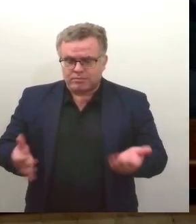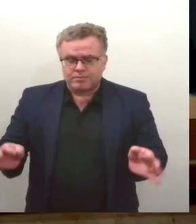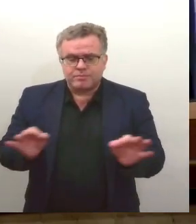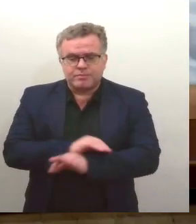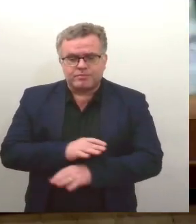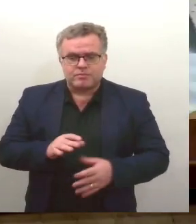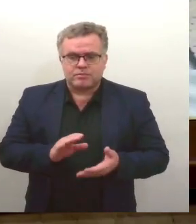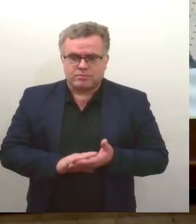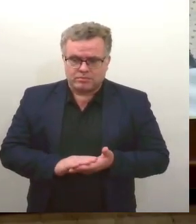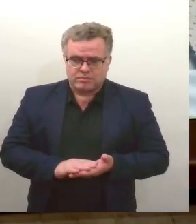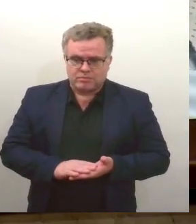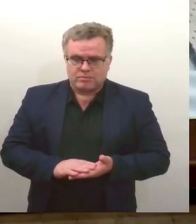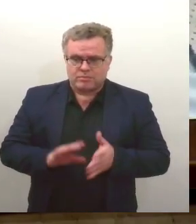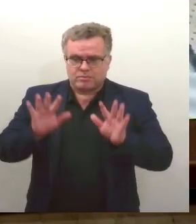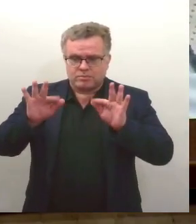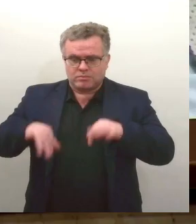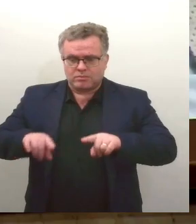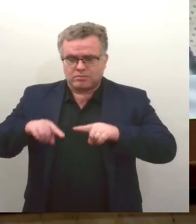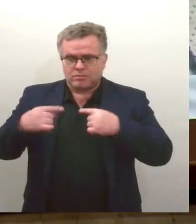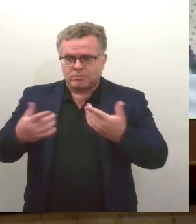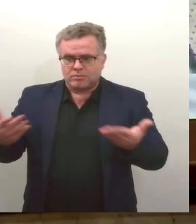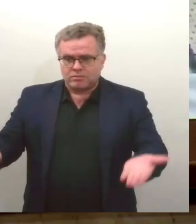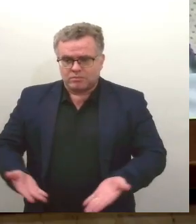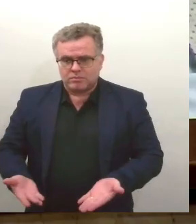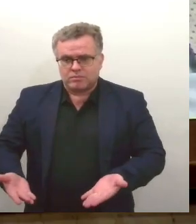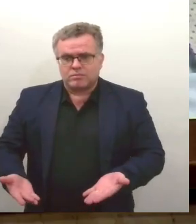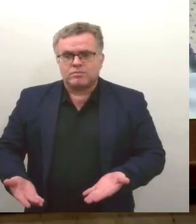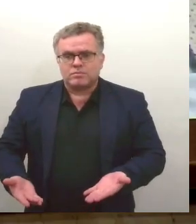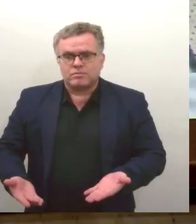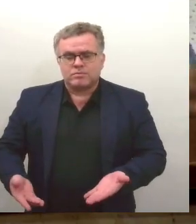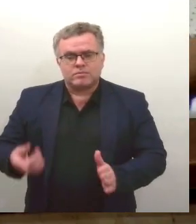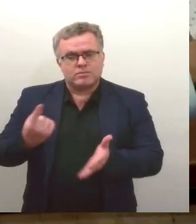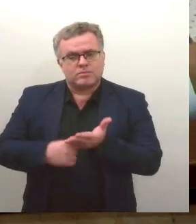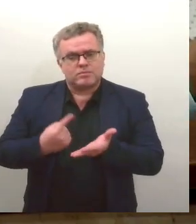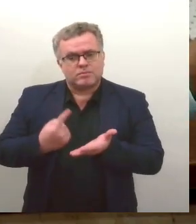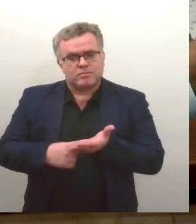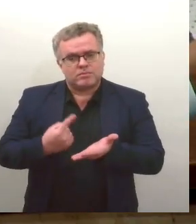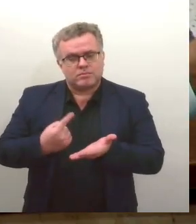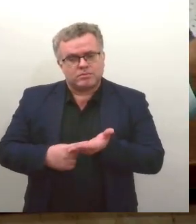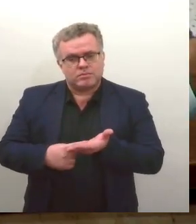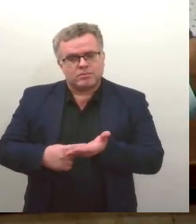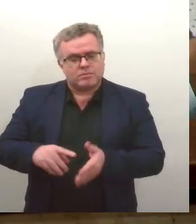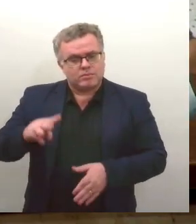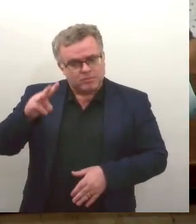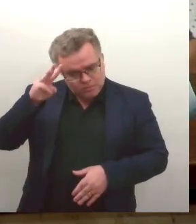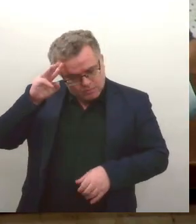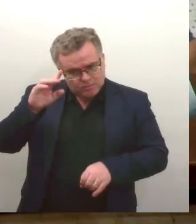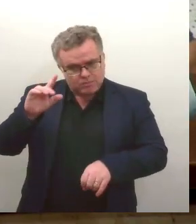sessão convocando uma para Tera no horário regimental e um bom São João a todos Se divirtam